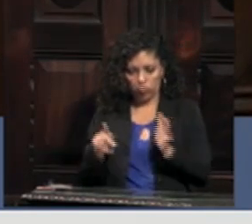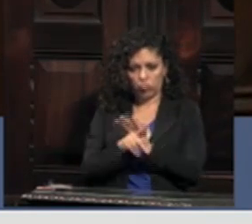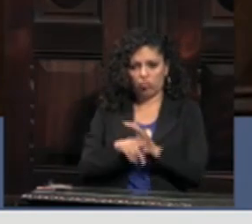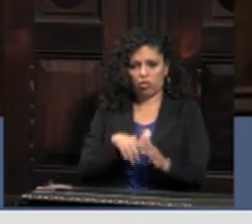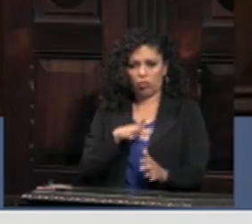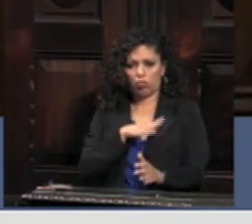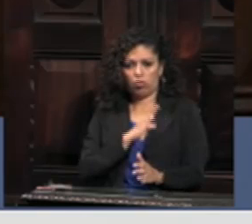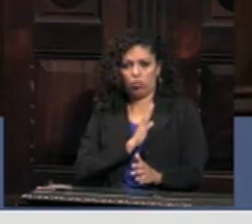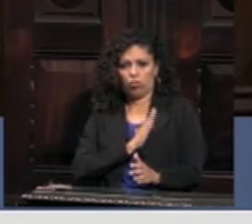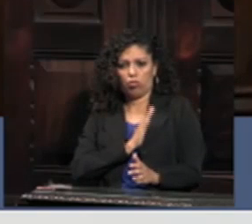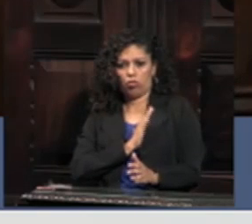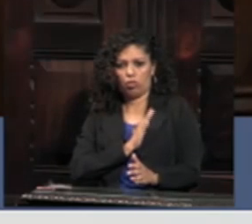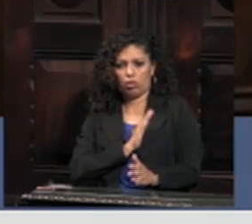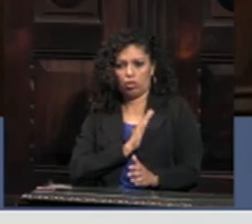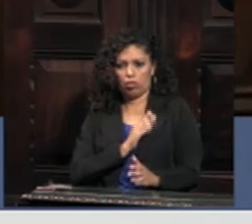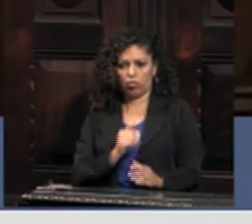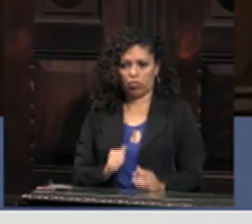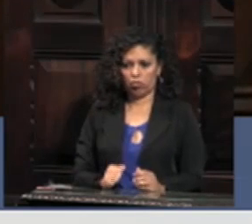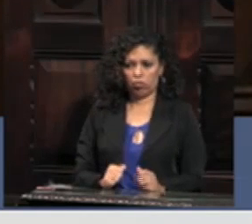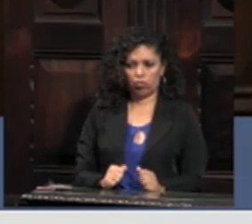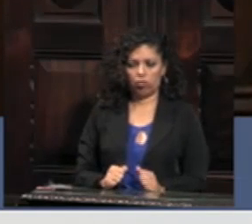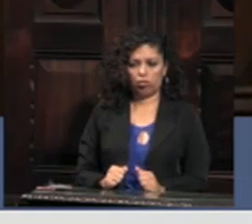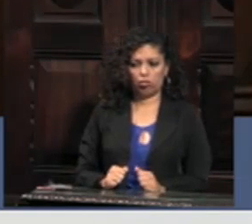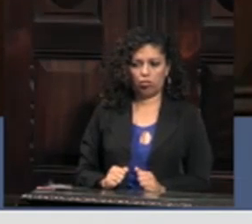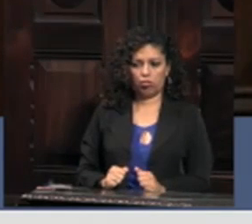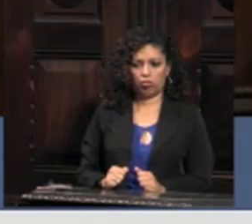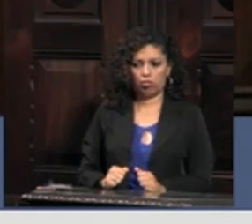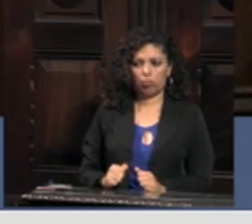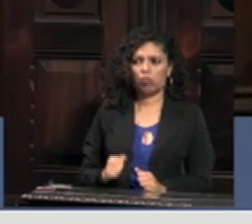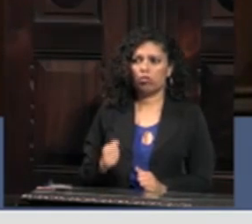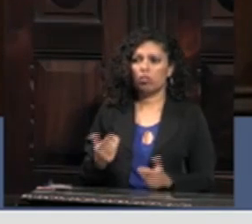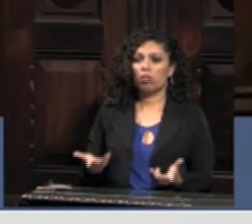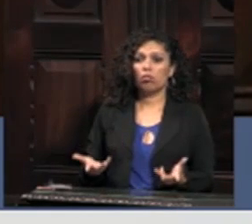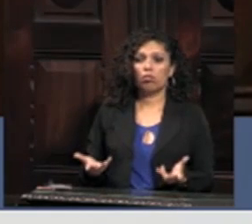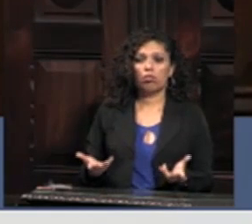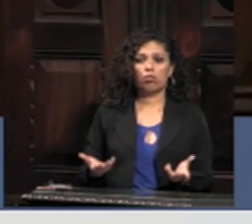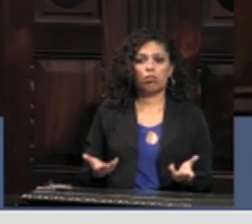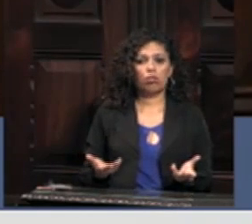e neurológicas. Então,